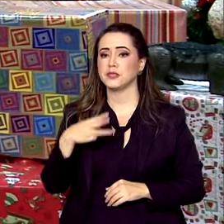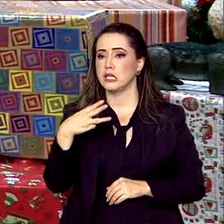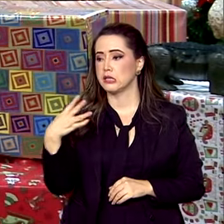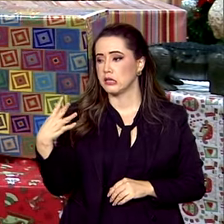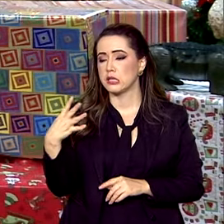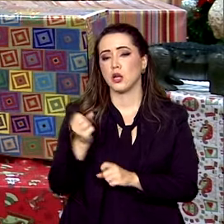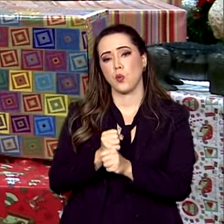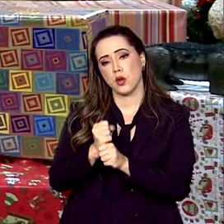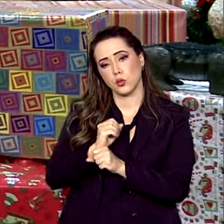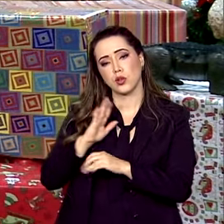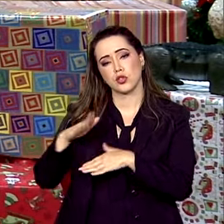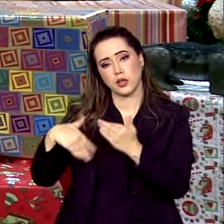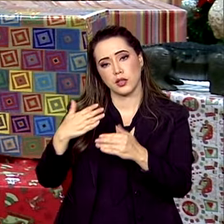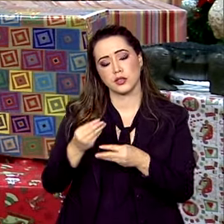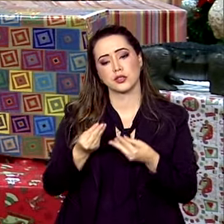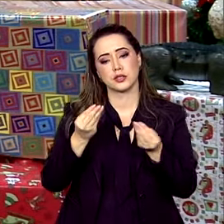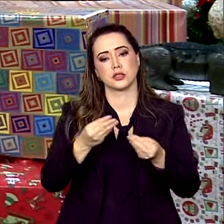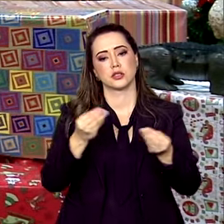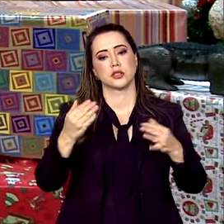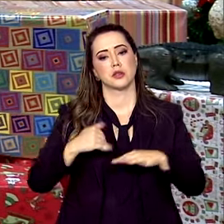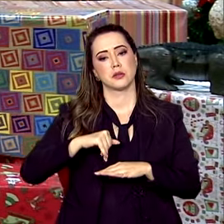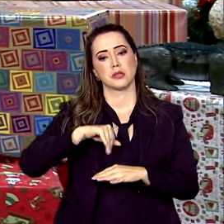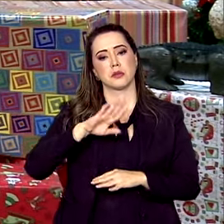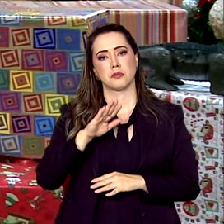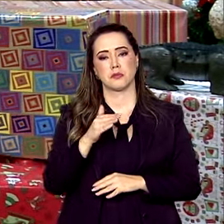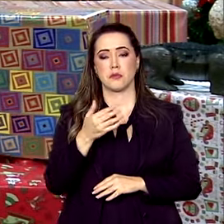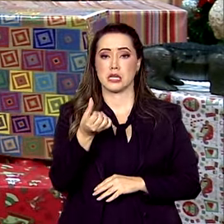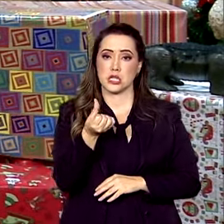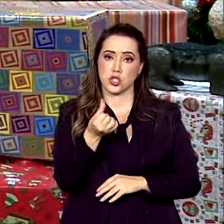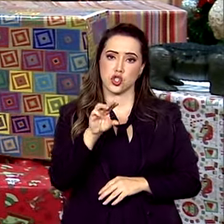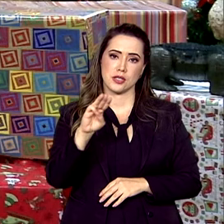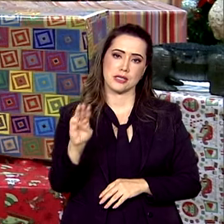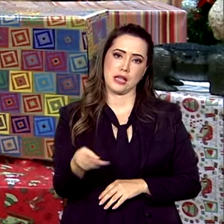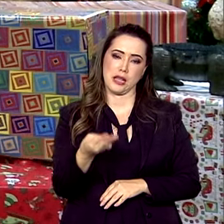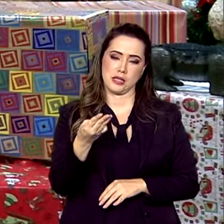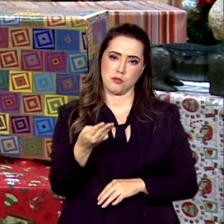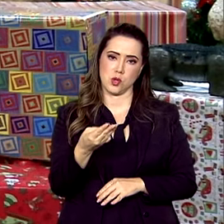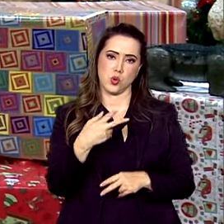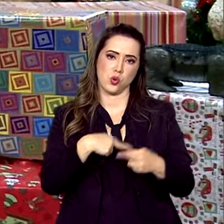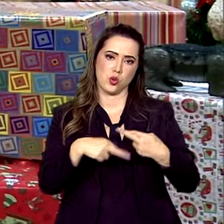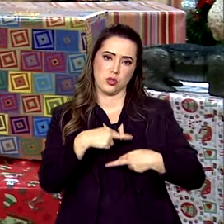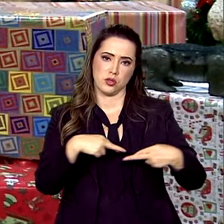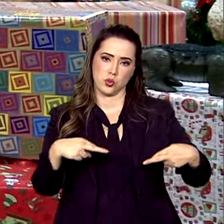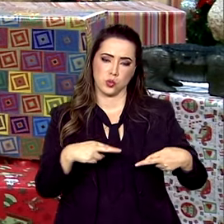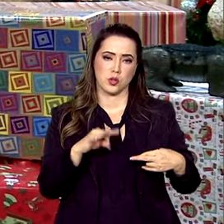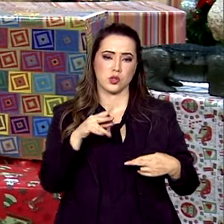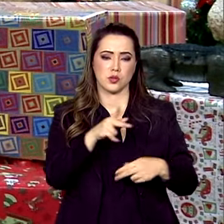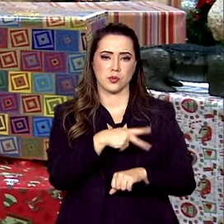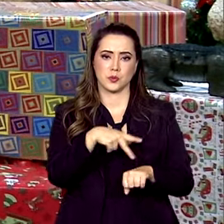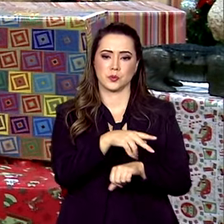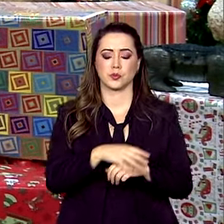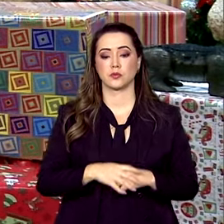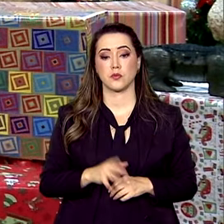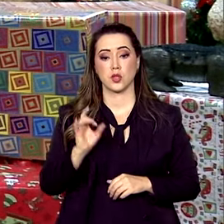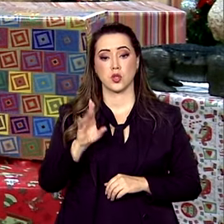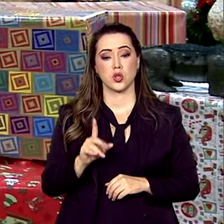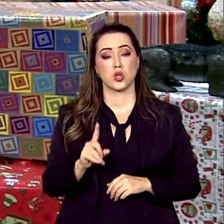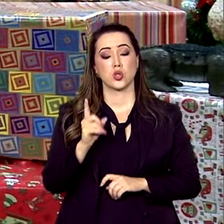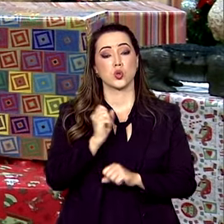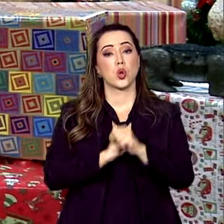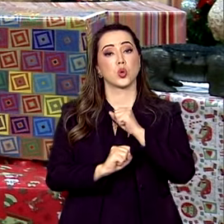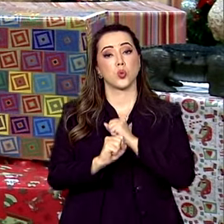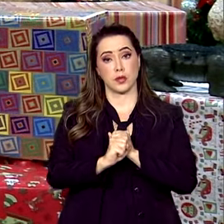Nesse período, foram entregues mais de 6 milhões de presentes em todo o país. Somente no